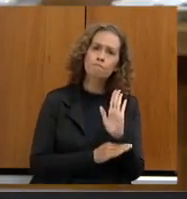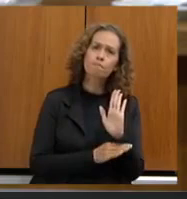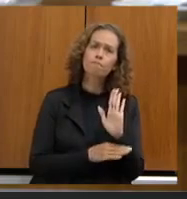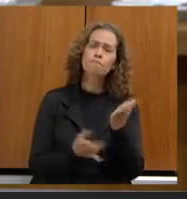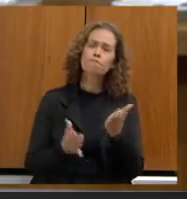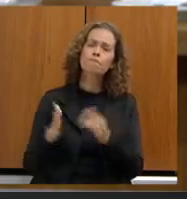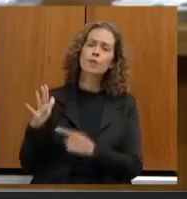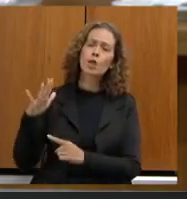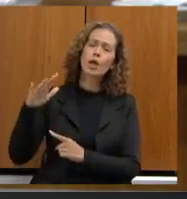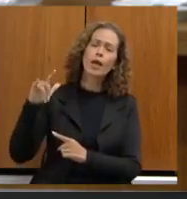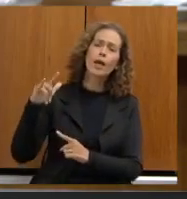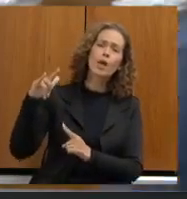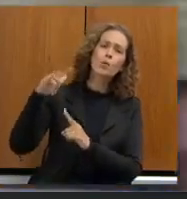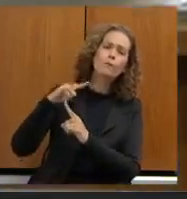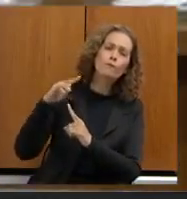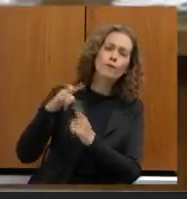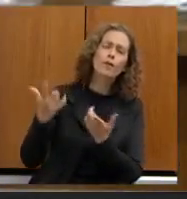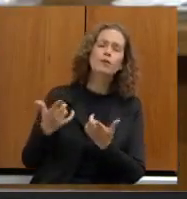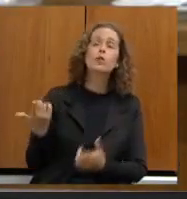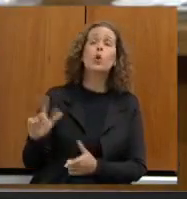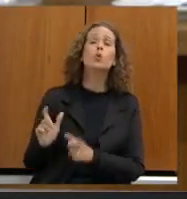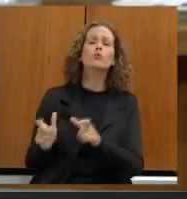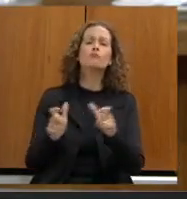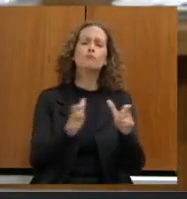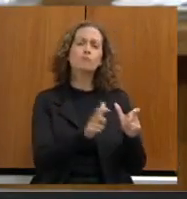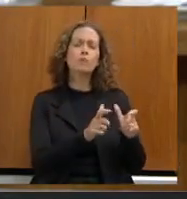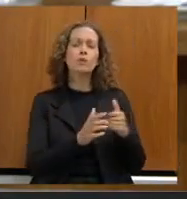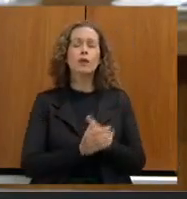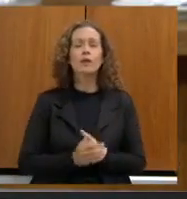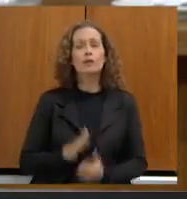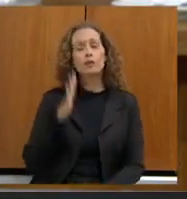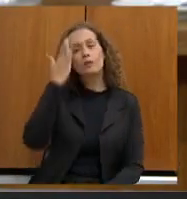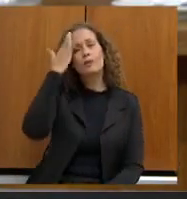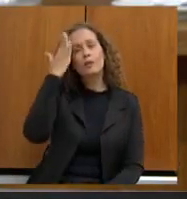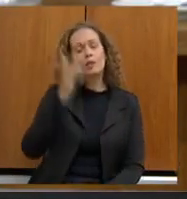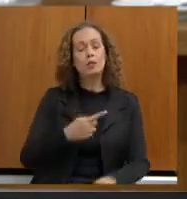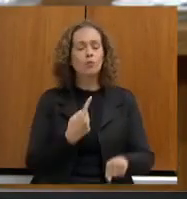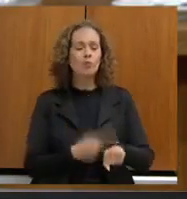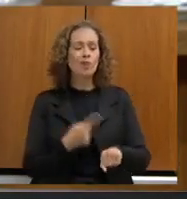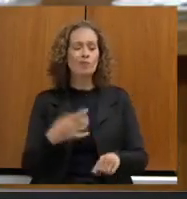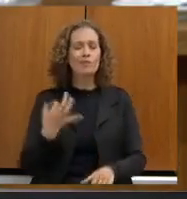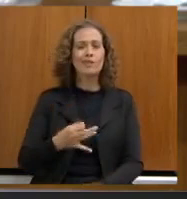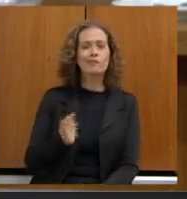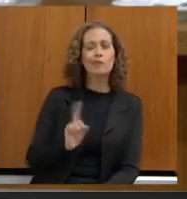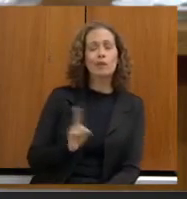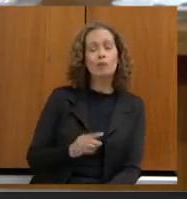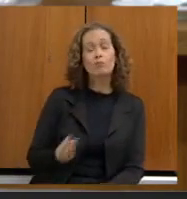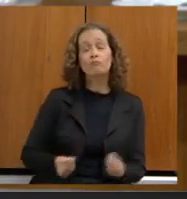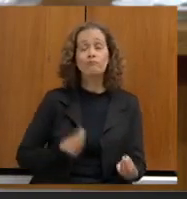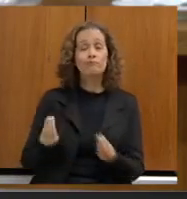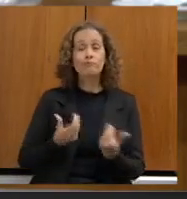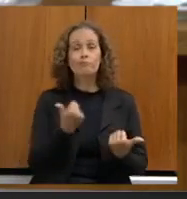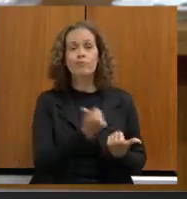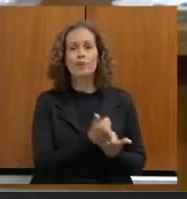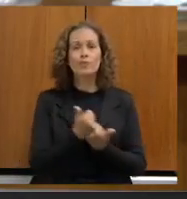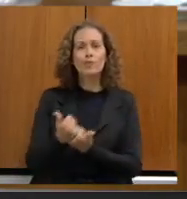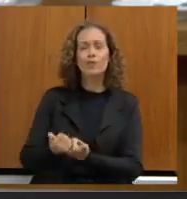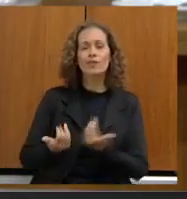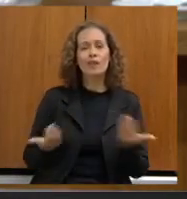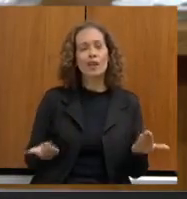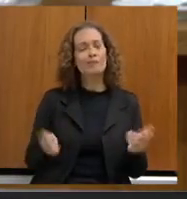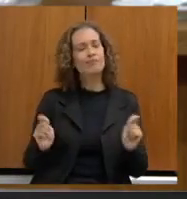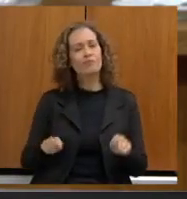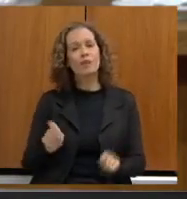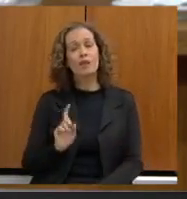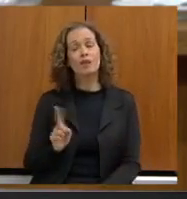Seplag cê faz entenderam de que aquele momento não era adequado não haveria condição de apoiar a entrada em razão